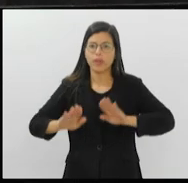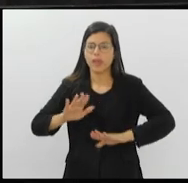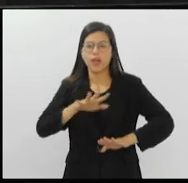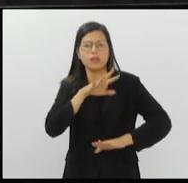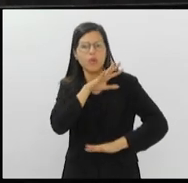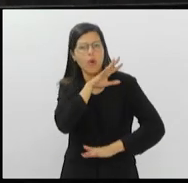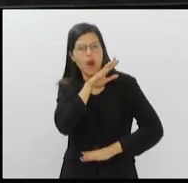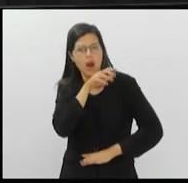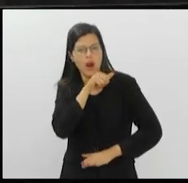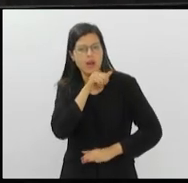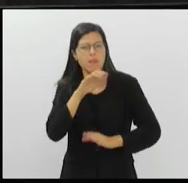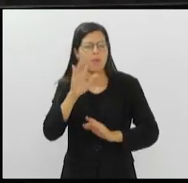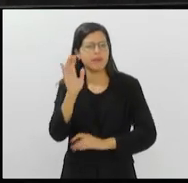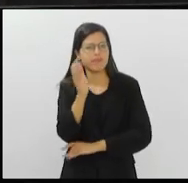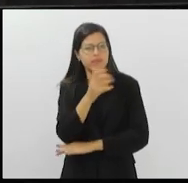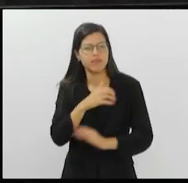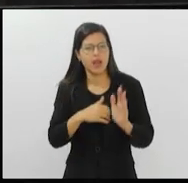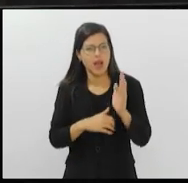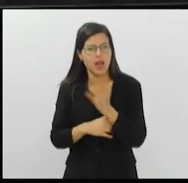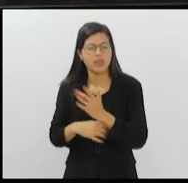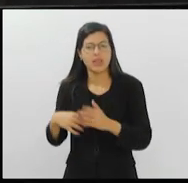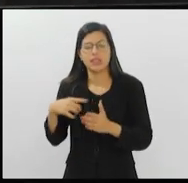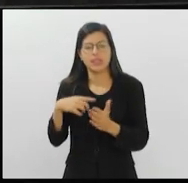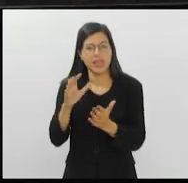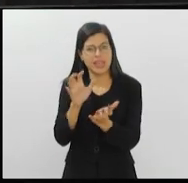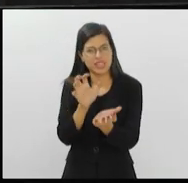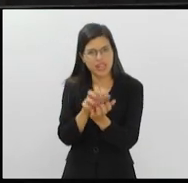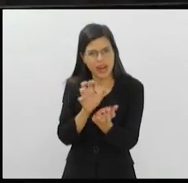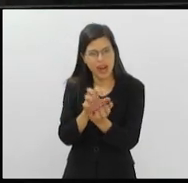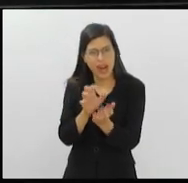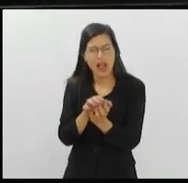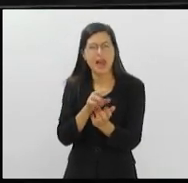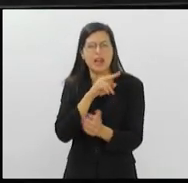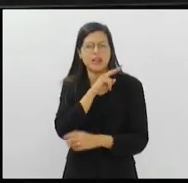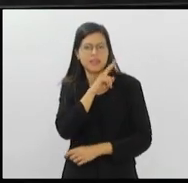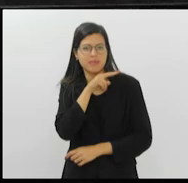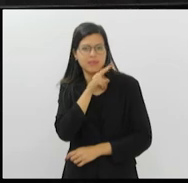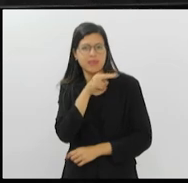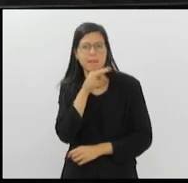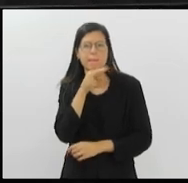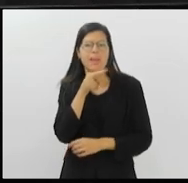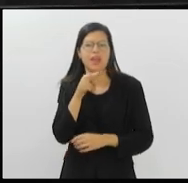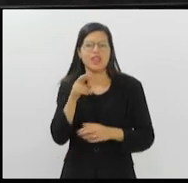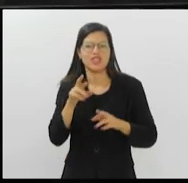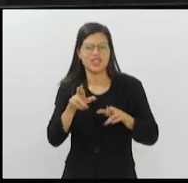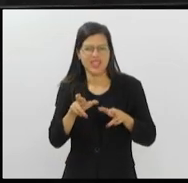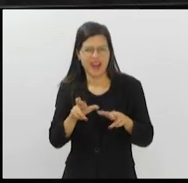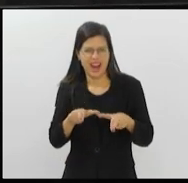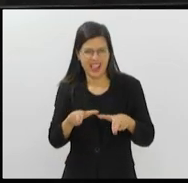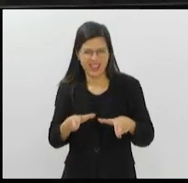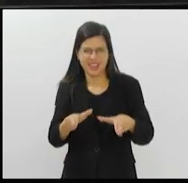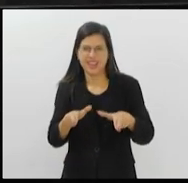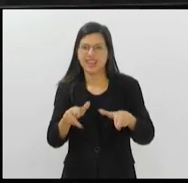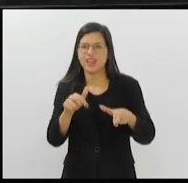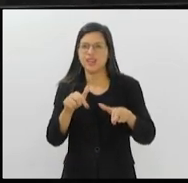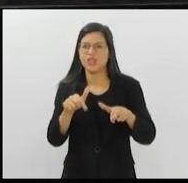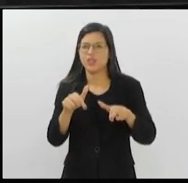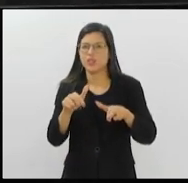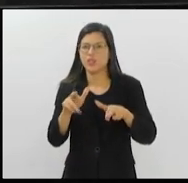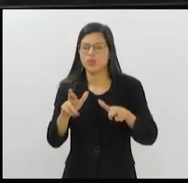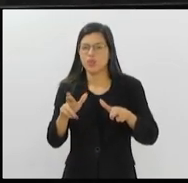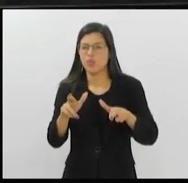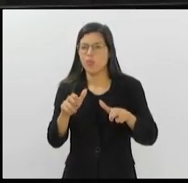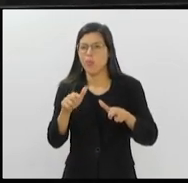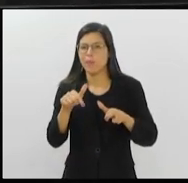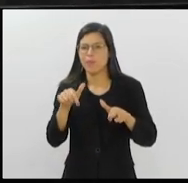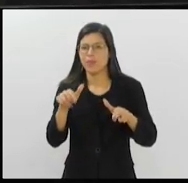silvestres. Neste local existem jacarés, serpentes, caranguejos, pássaros, saguis e gambás. Então, estão